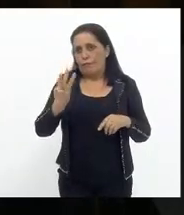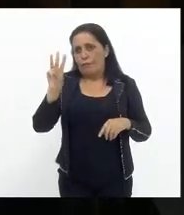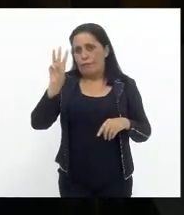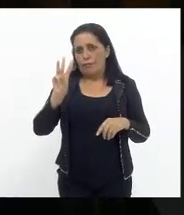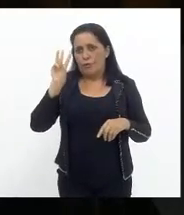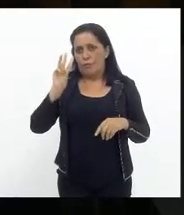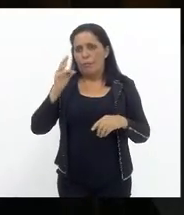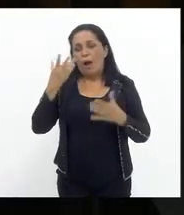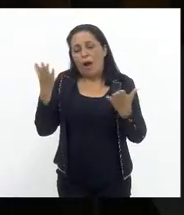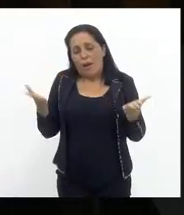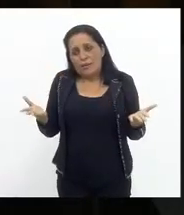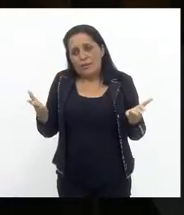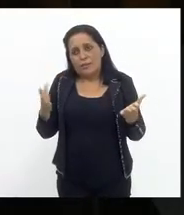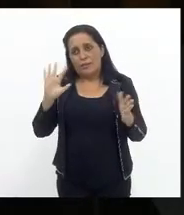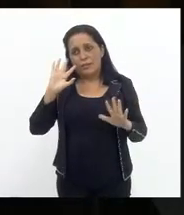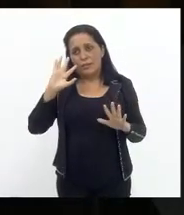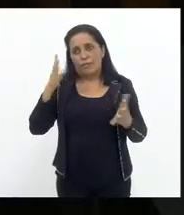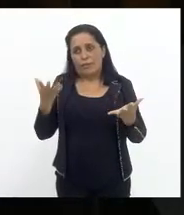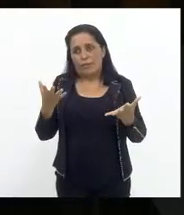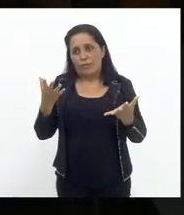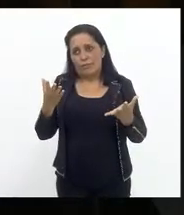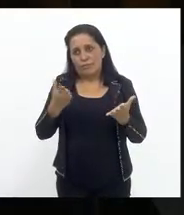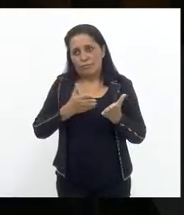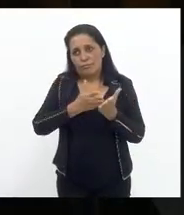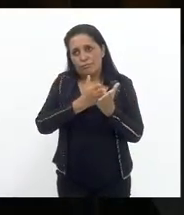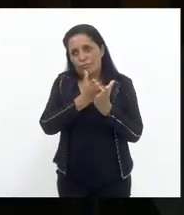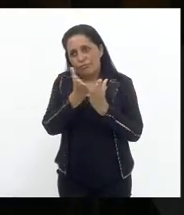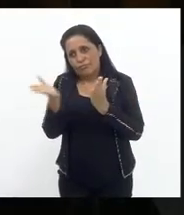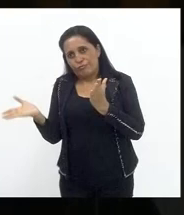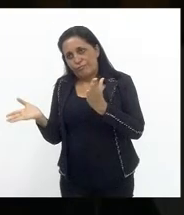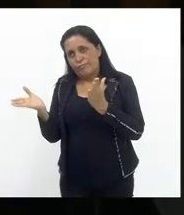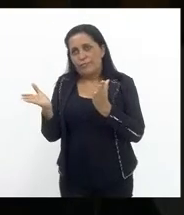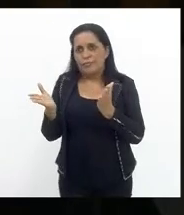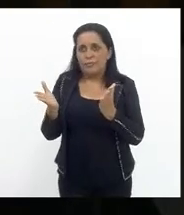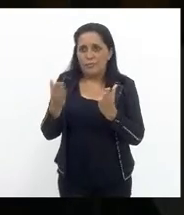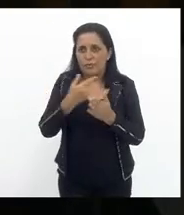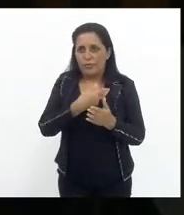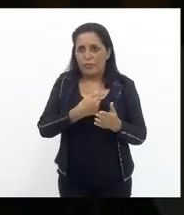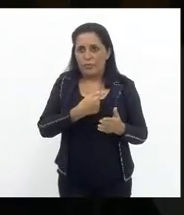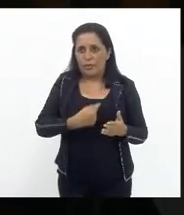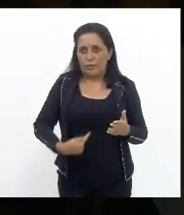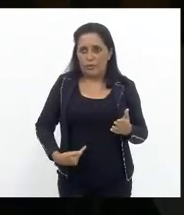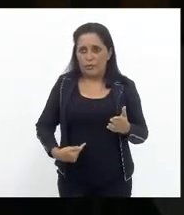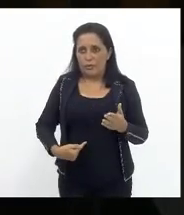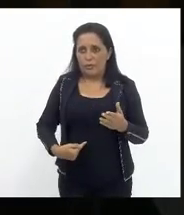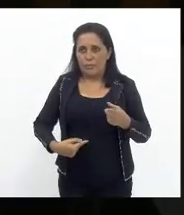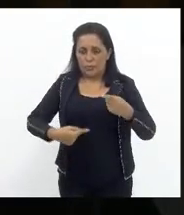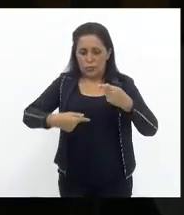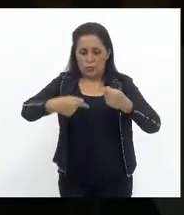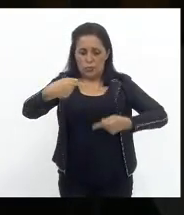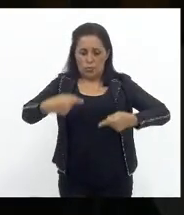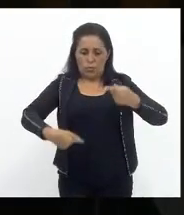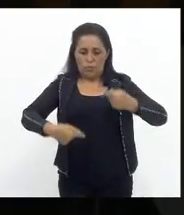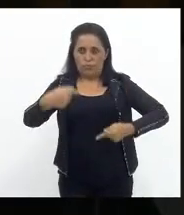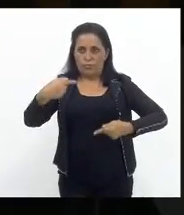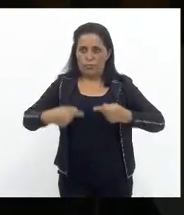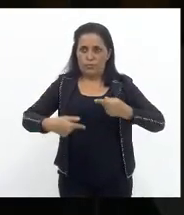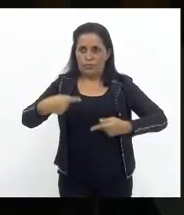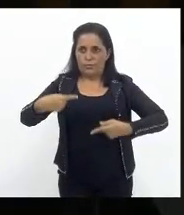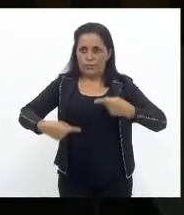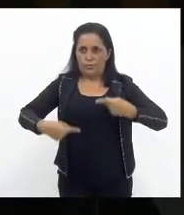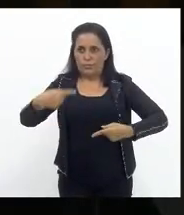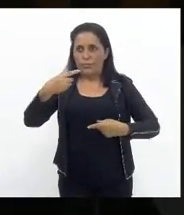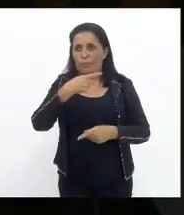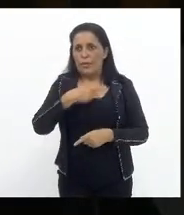da vida, ele resolveu querer, muito breve, querer competir com o presidente. E dessa